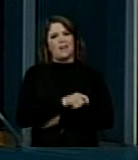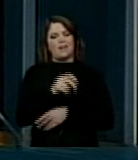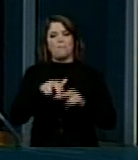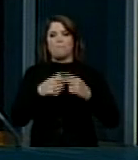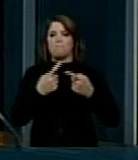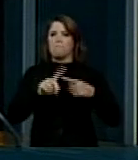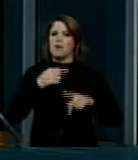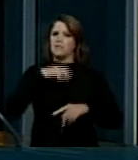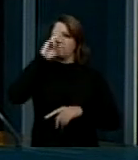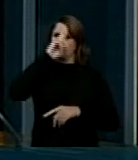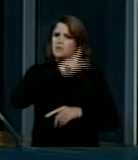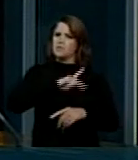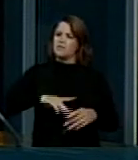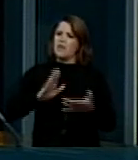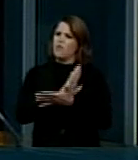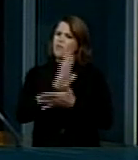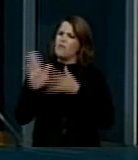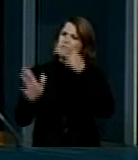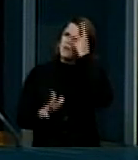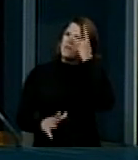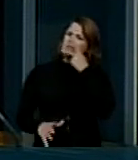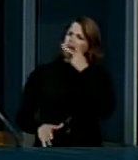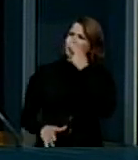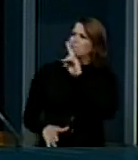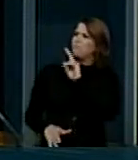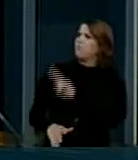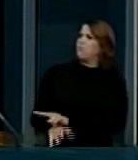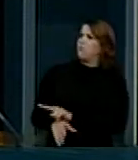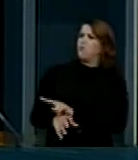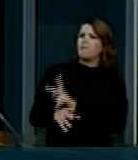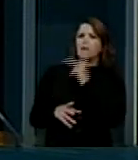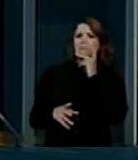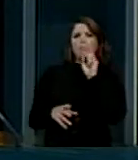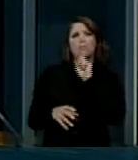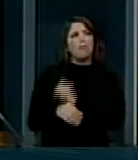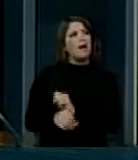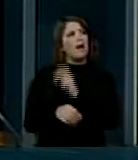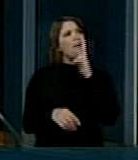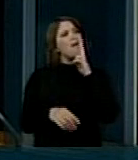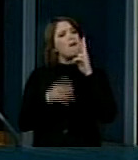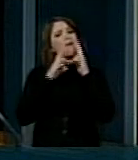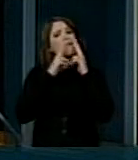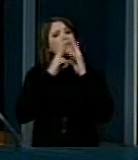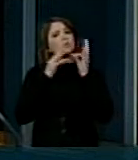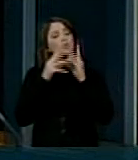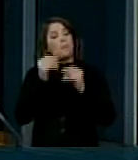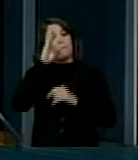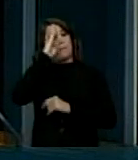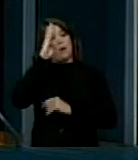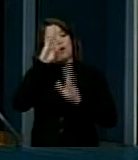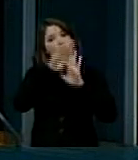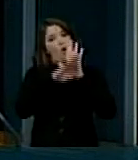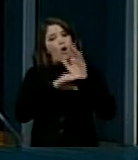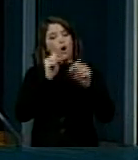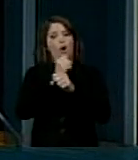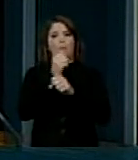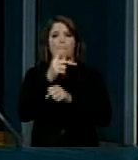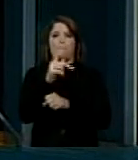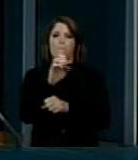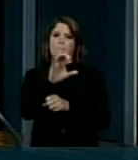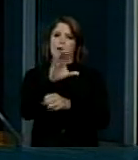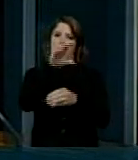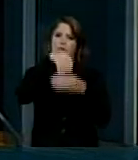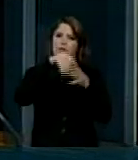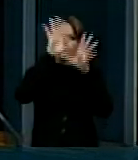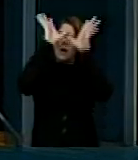senhor presidente, tem algumas pessoas que parece que param no tempo. Neste caso, as principais obras do PAC, neste momento, na